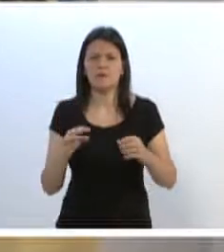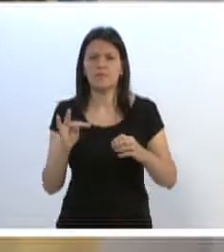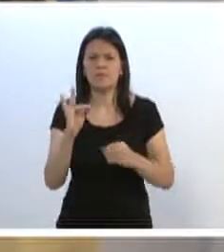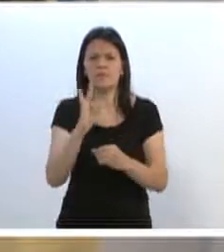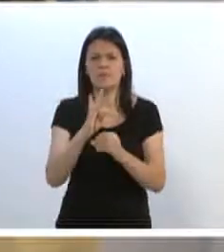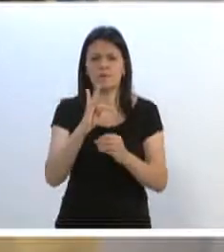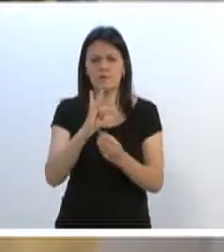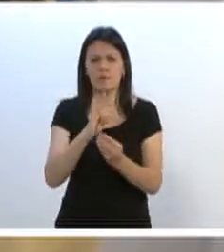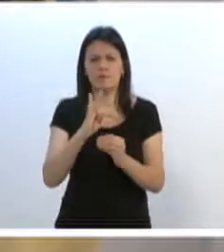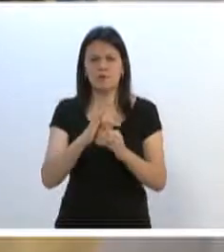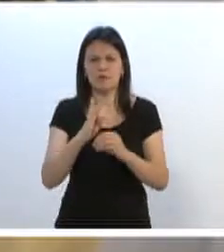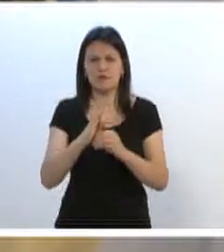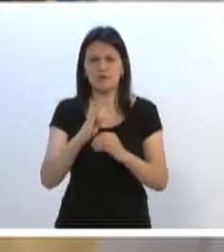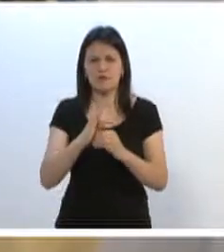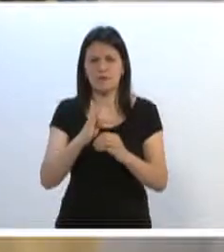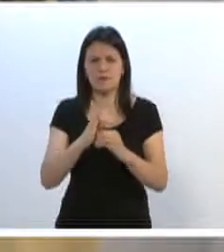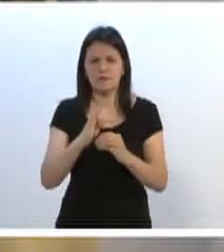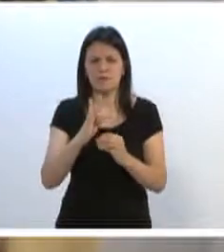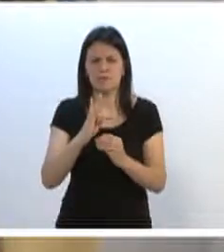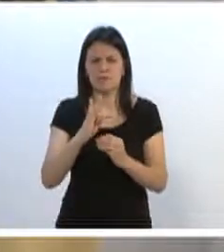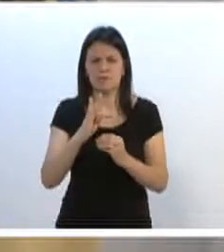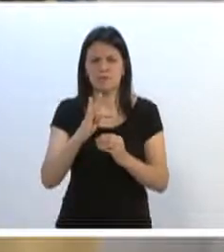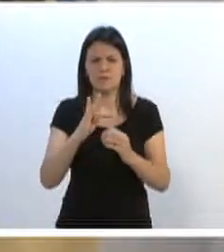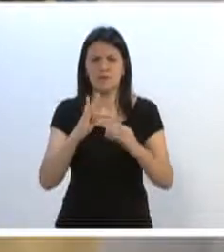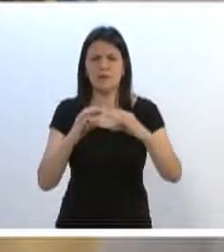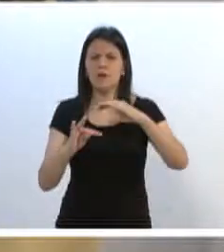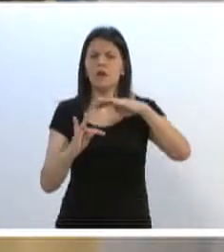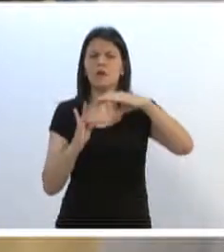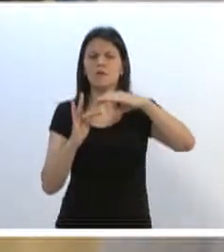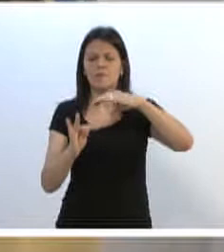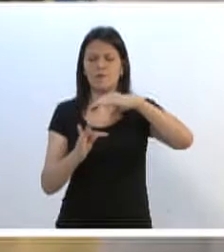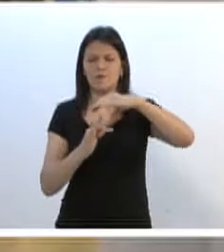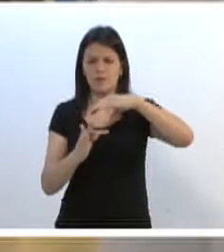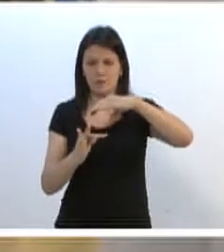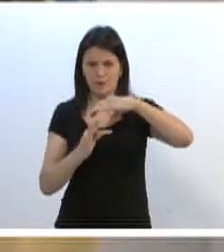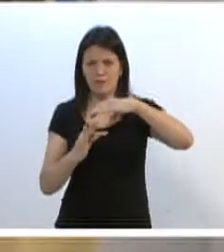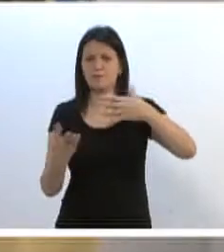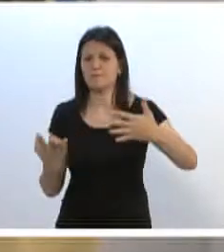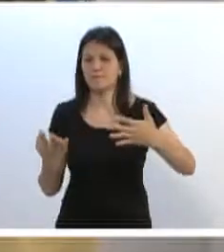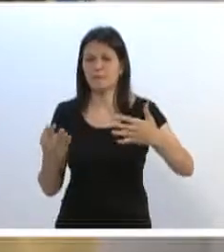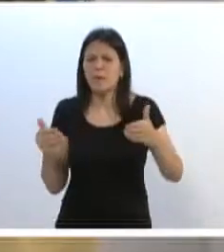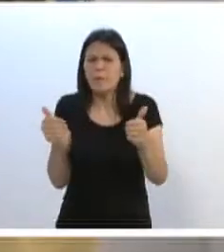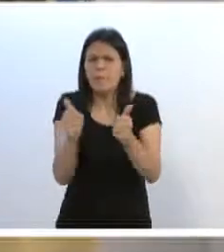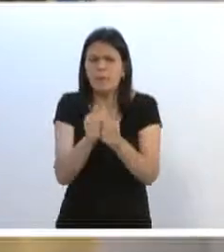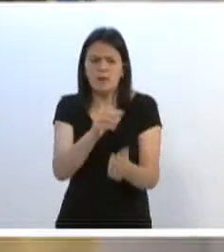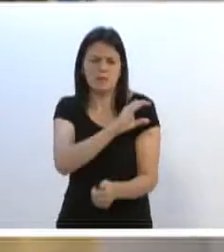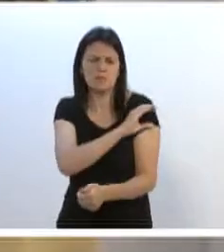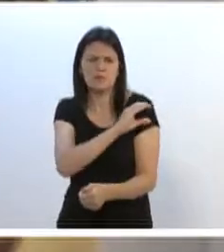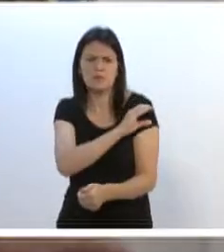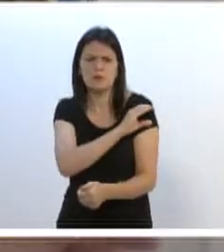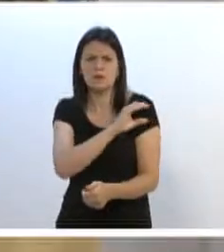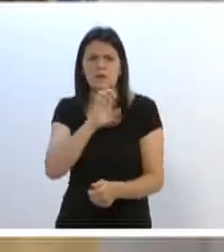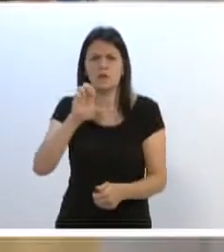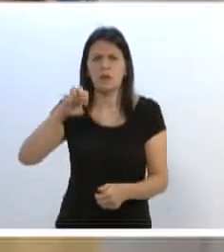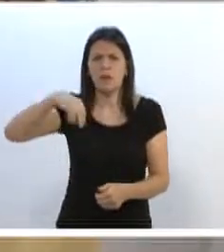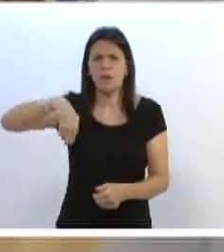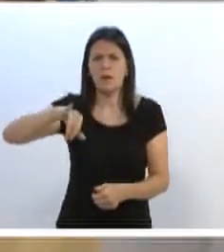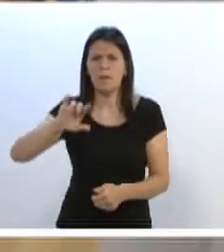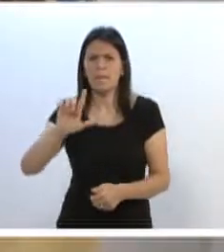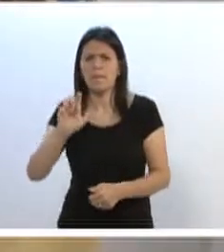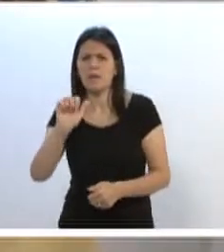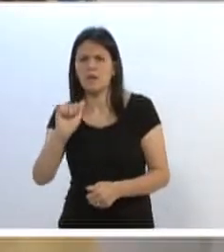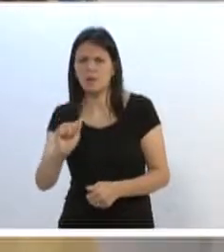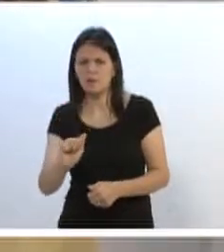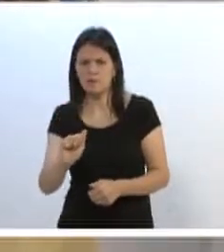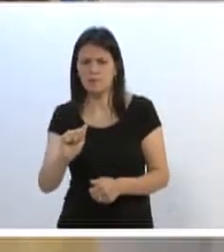Alta, próximo do CI Emília Pisque, que pode-se dizer que alguns consideram que